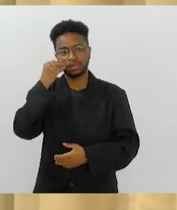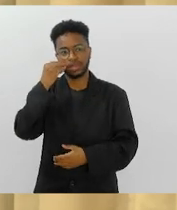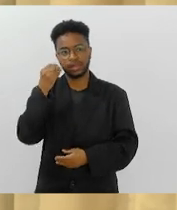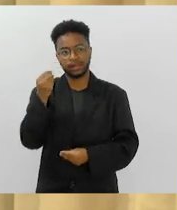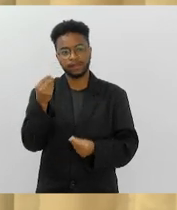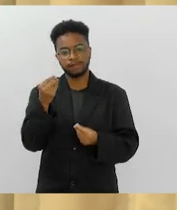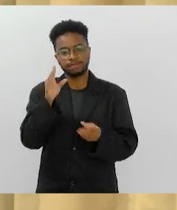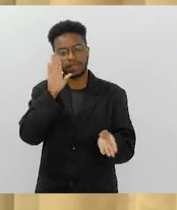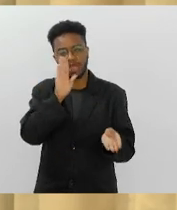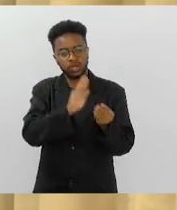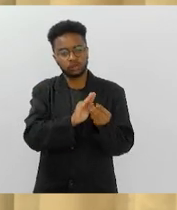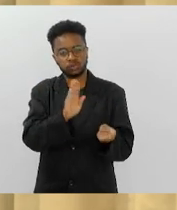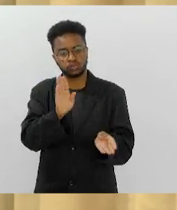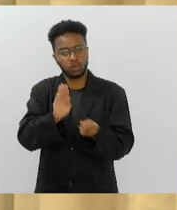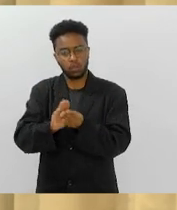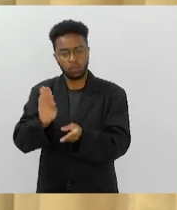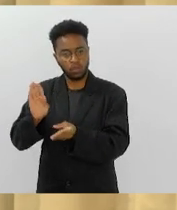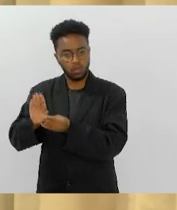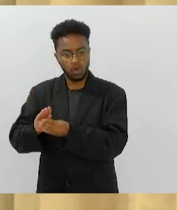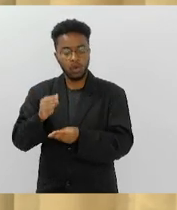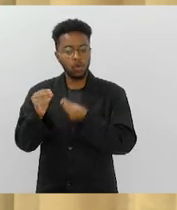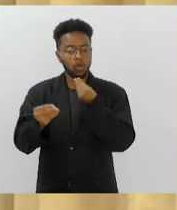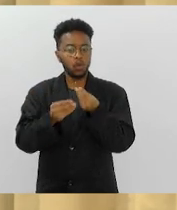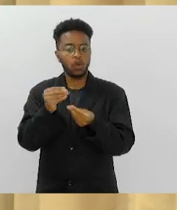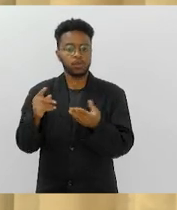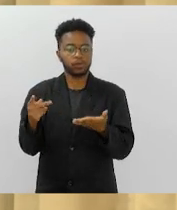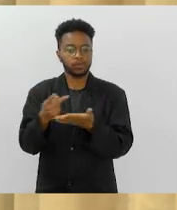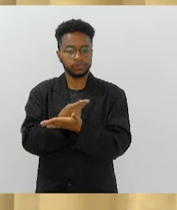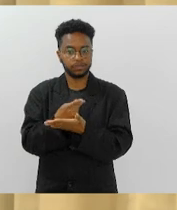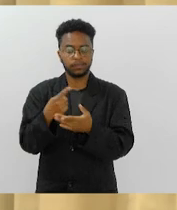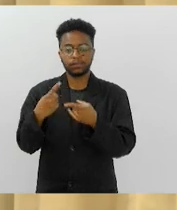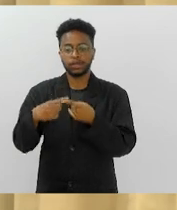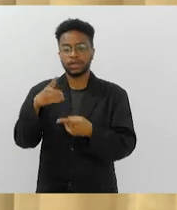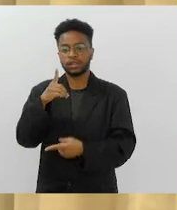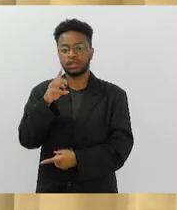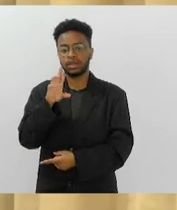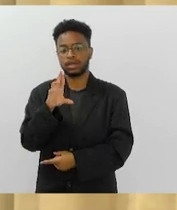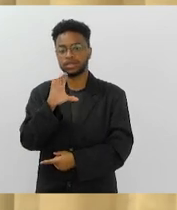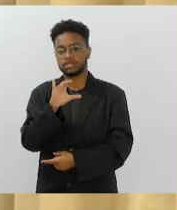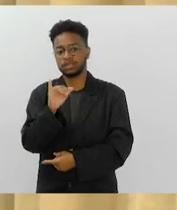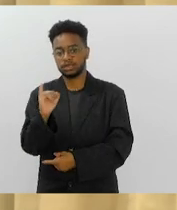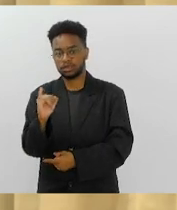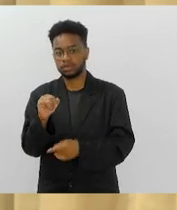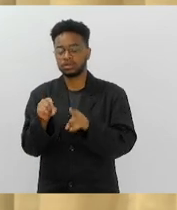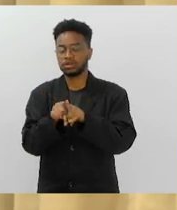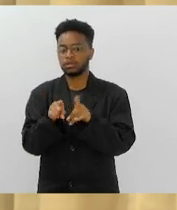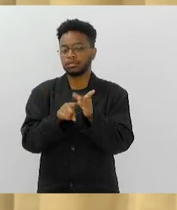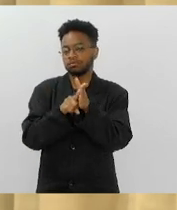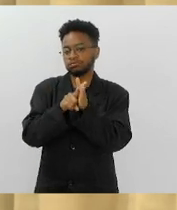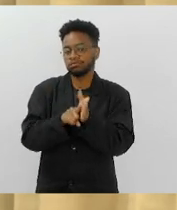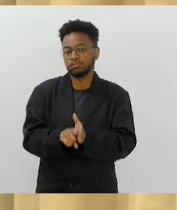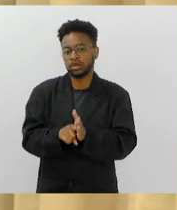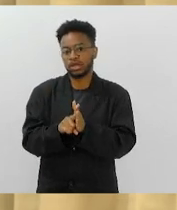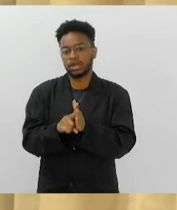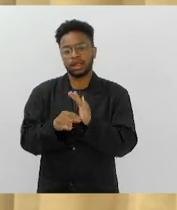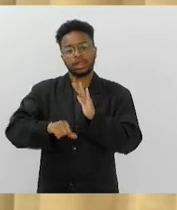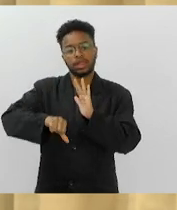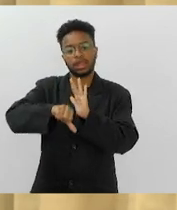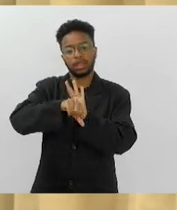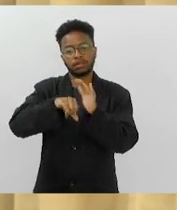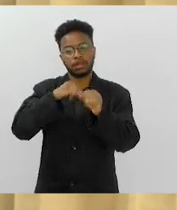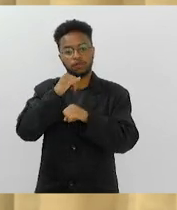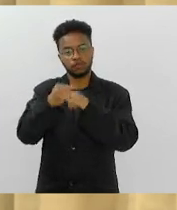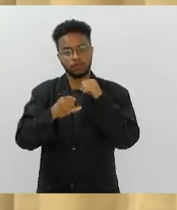um resumo de como as coisas acontecem. A DRCI também investiga, a DRCI investiga os crimes de informática praticados